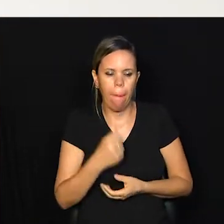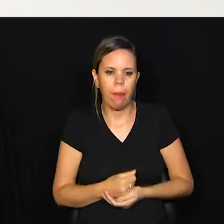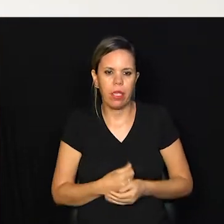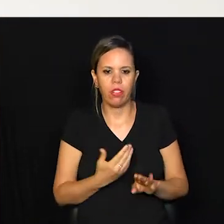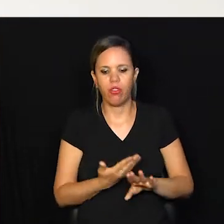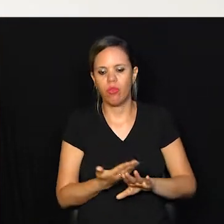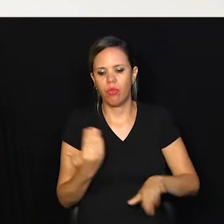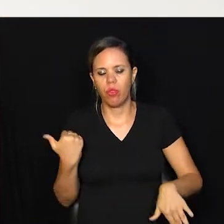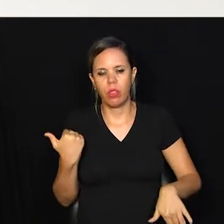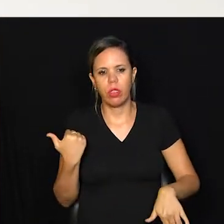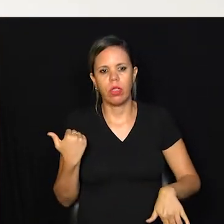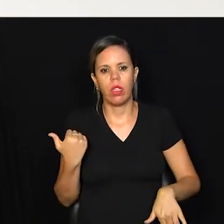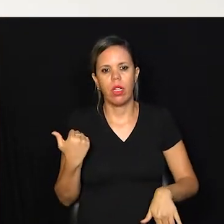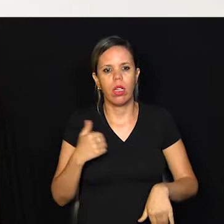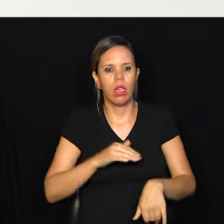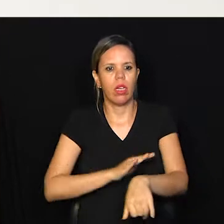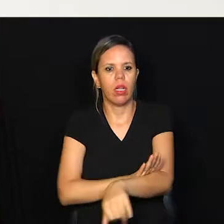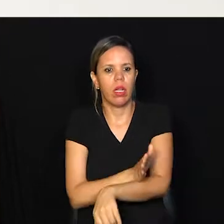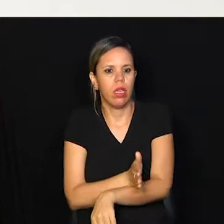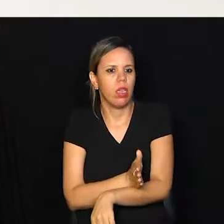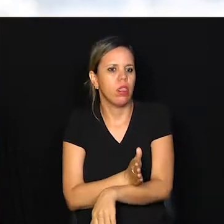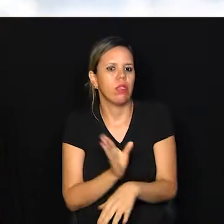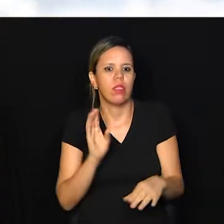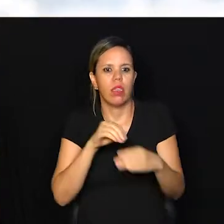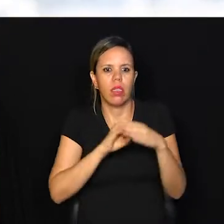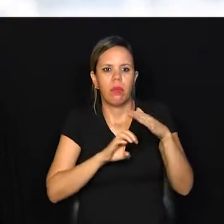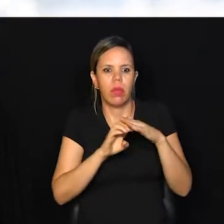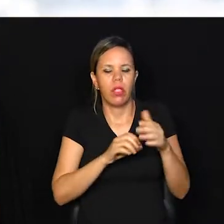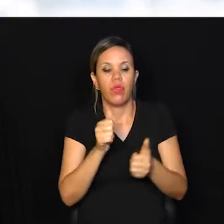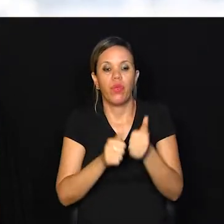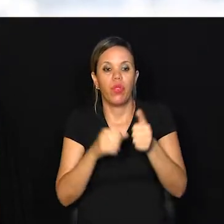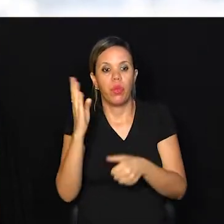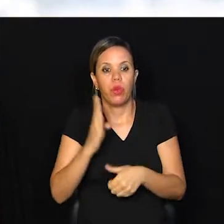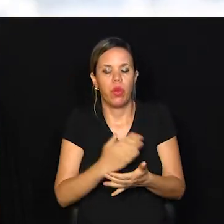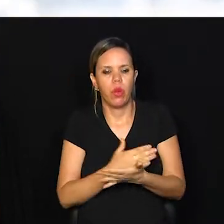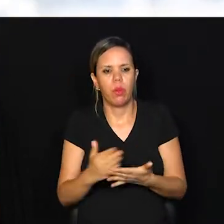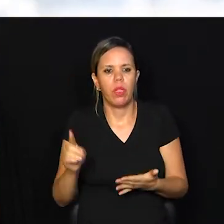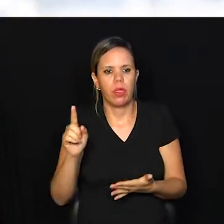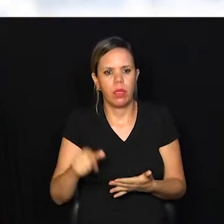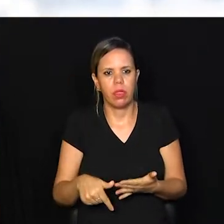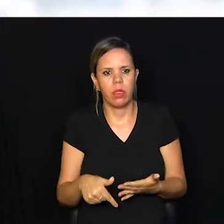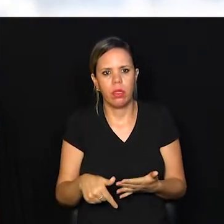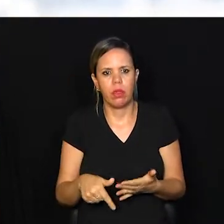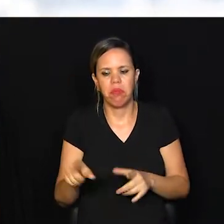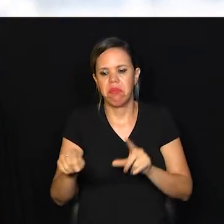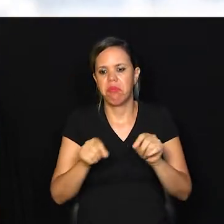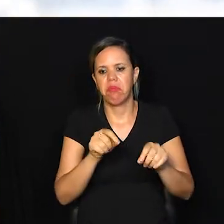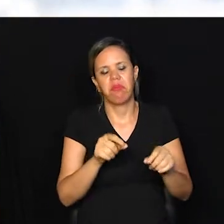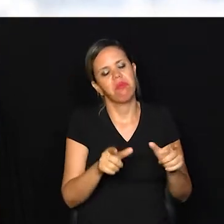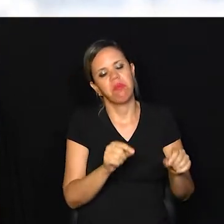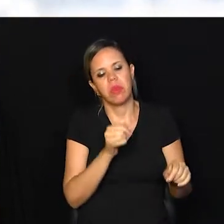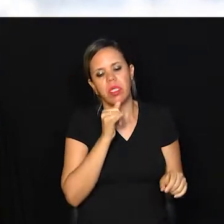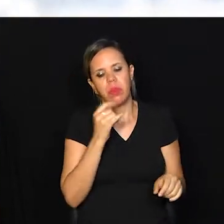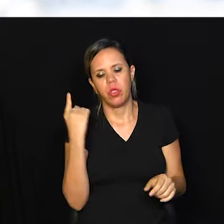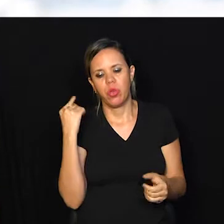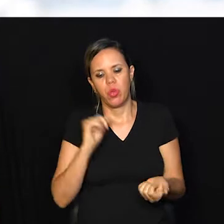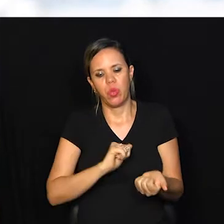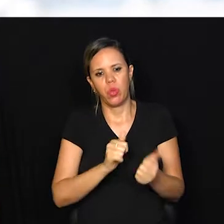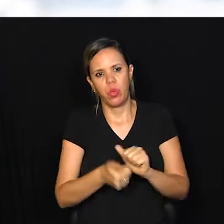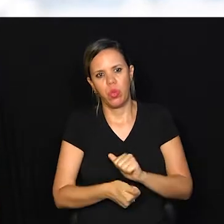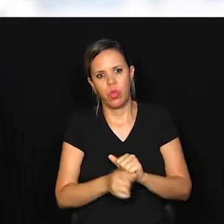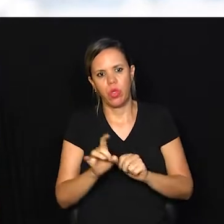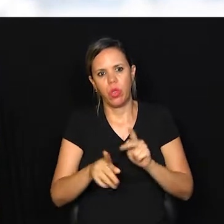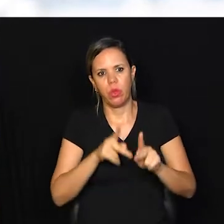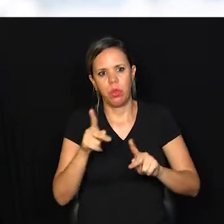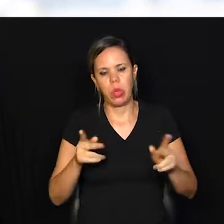desassociar o racismo estrutural do racismo no esporte. O futebol no Brasil, ele começou sendo algo elitista. Era um esporte voltado para